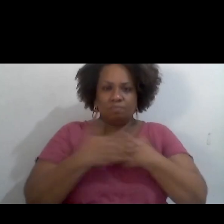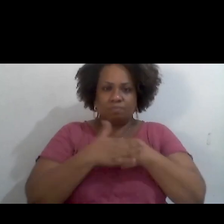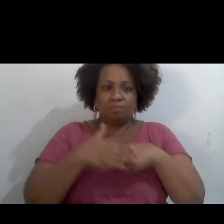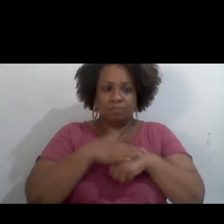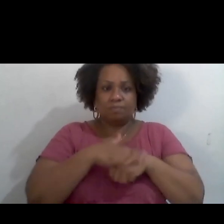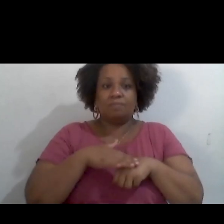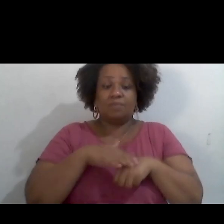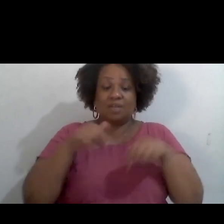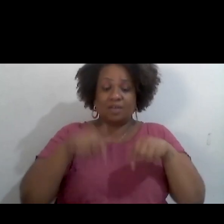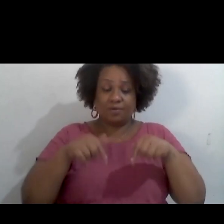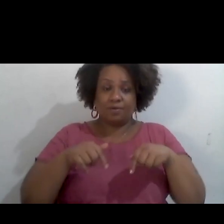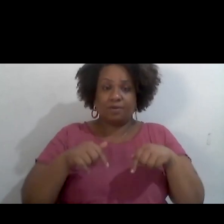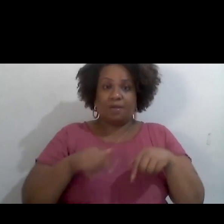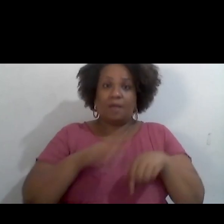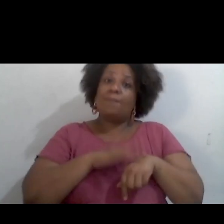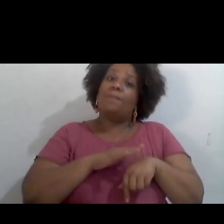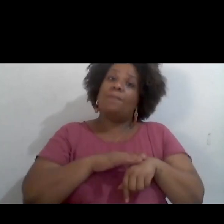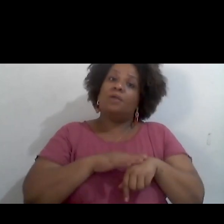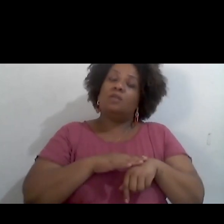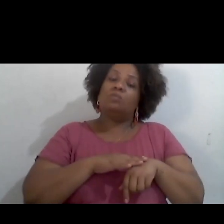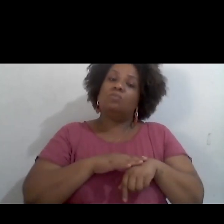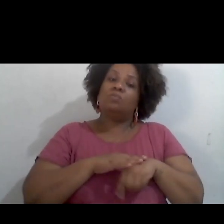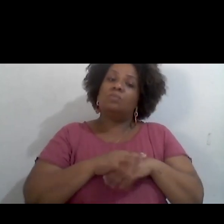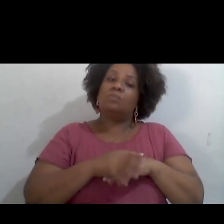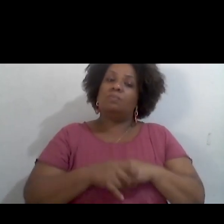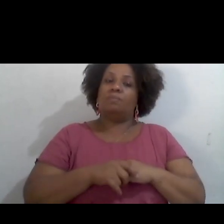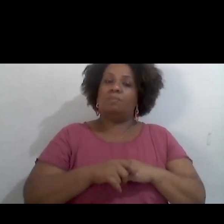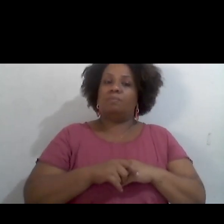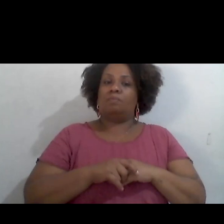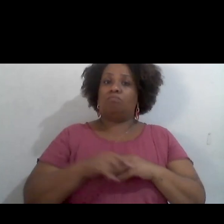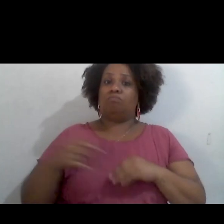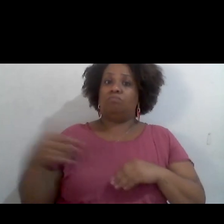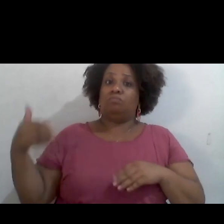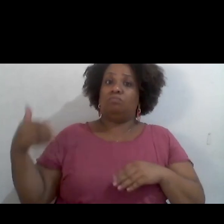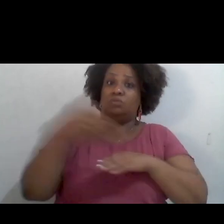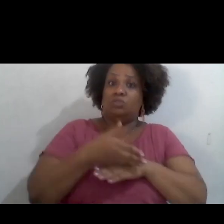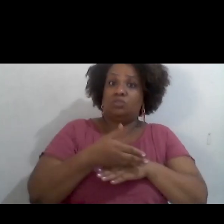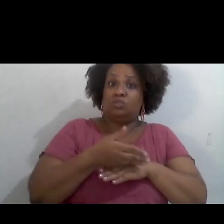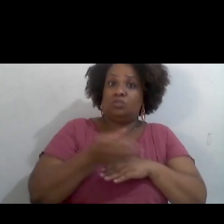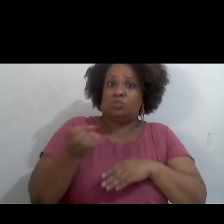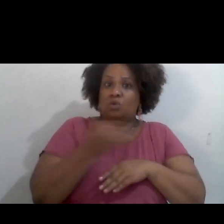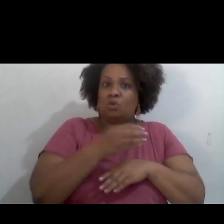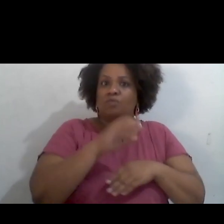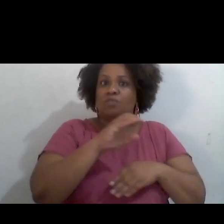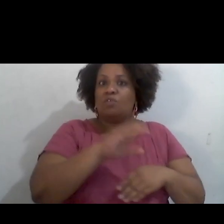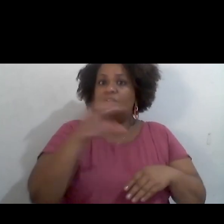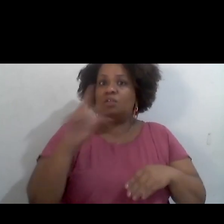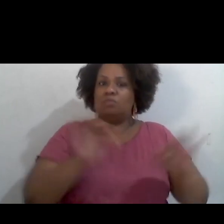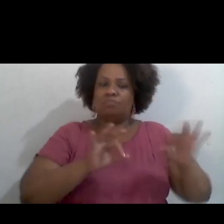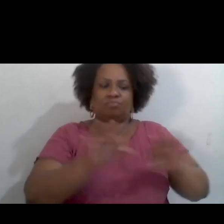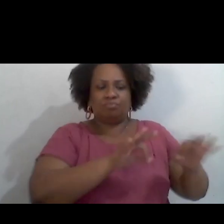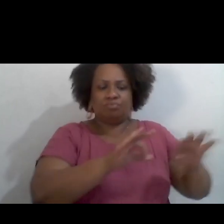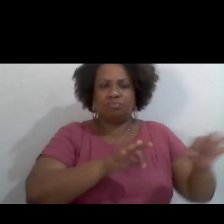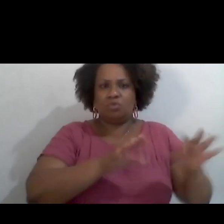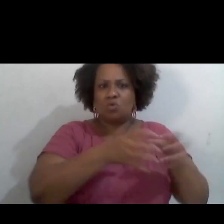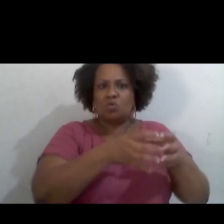que vem logo após nós chegarmos, montarmos a equipe, que foi um processo,